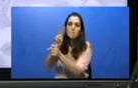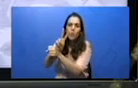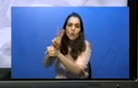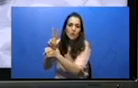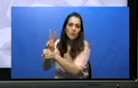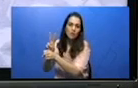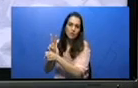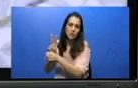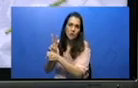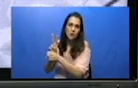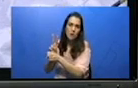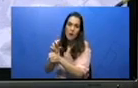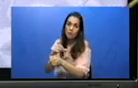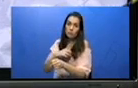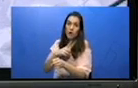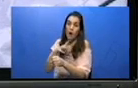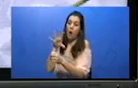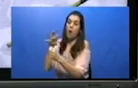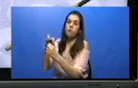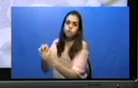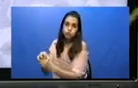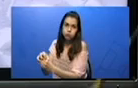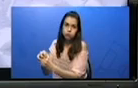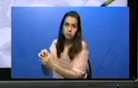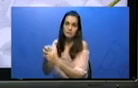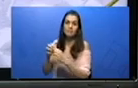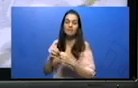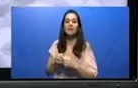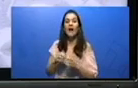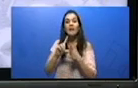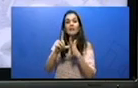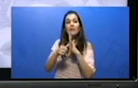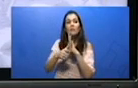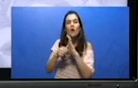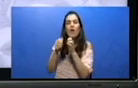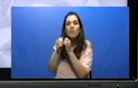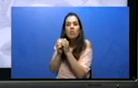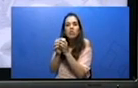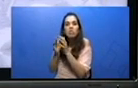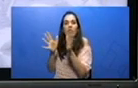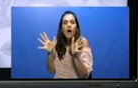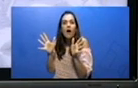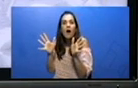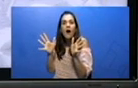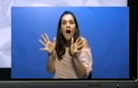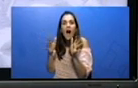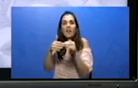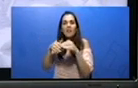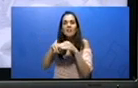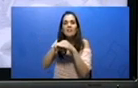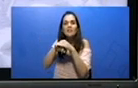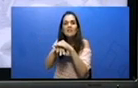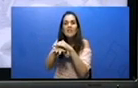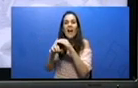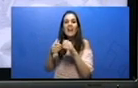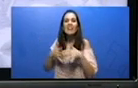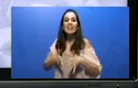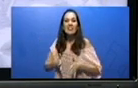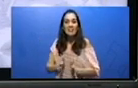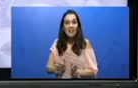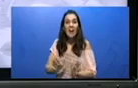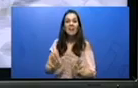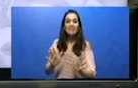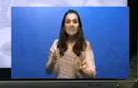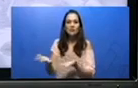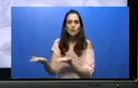predadores. E, após um certo tempo, vai haver a eclosão e a formação de planárias jovens, de